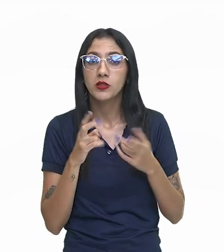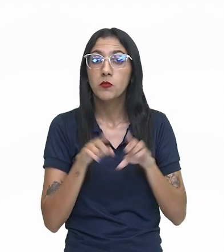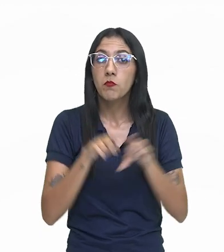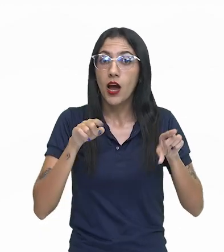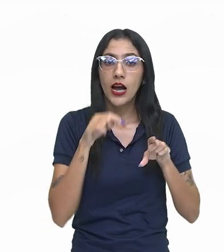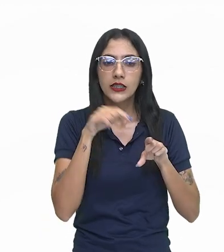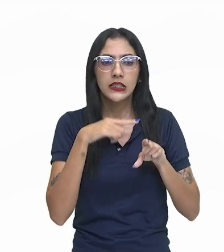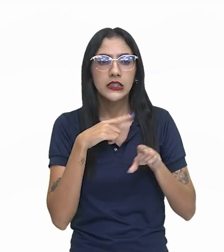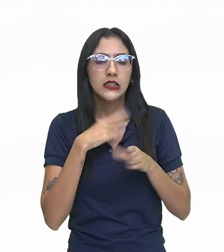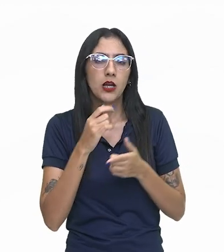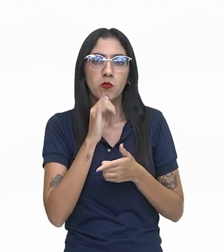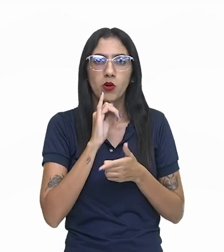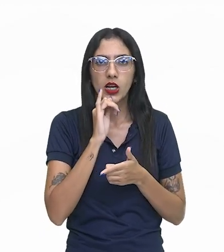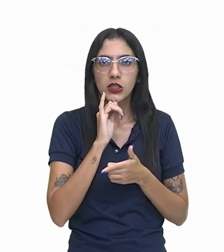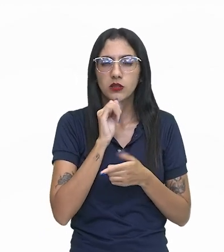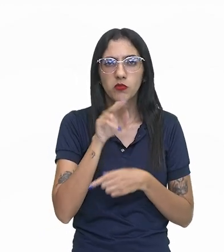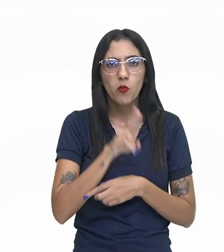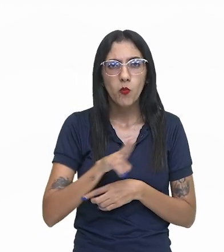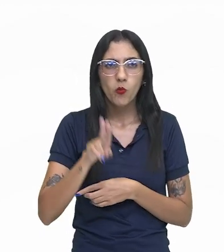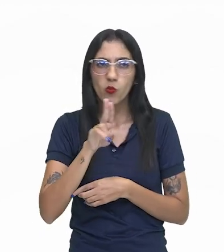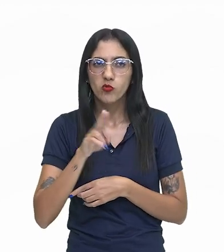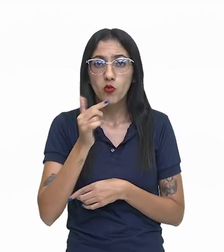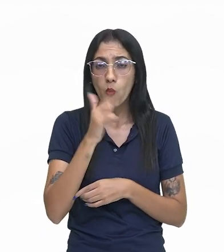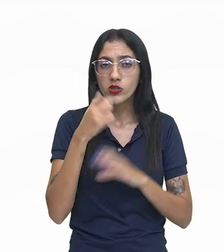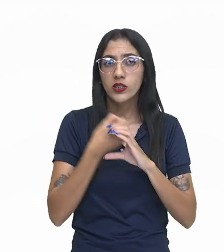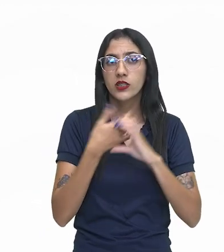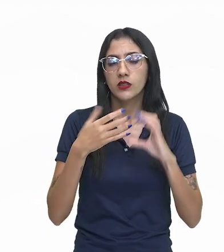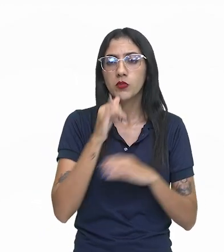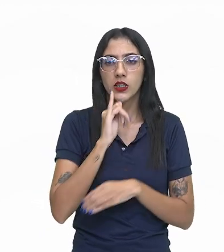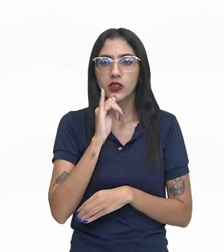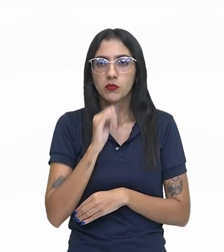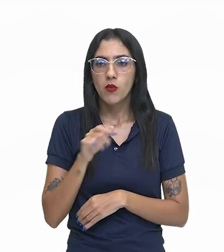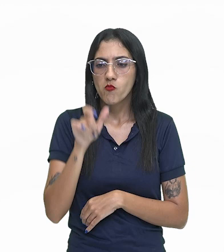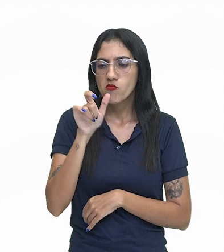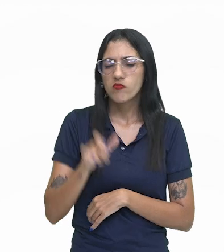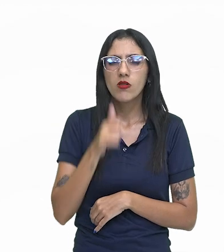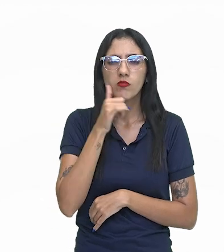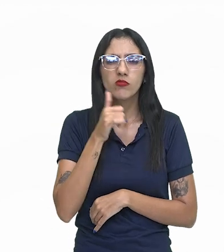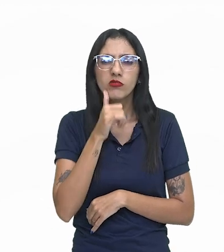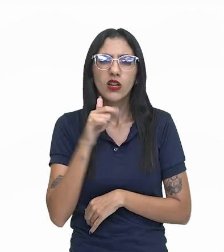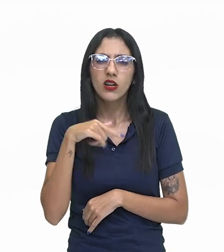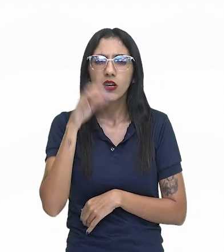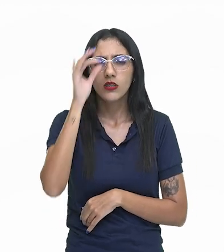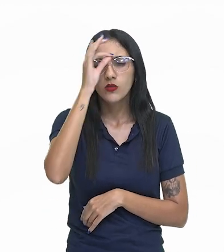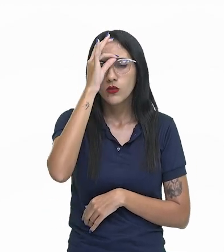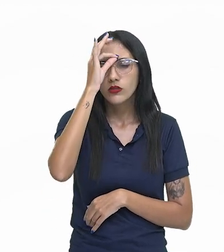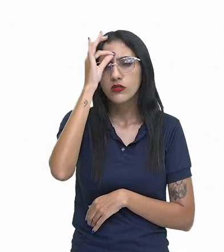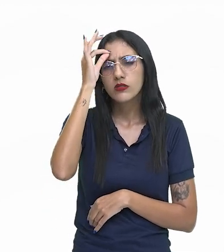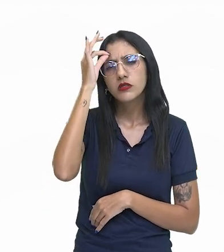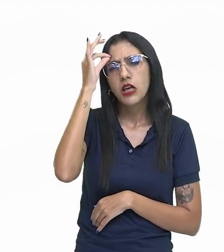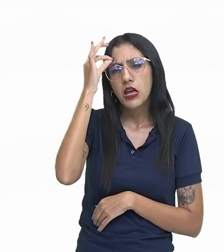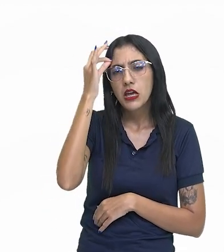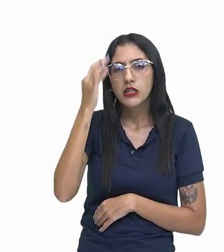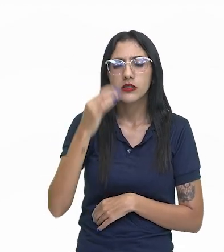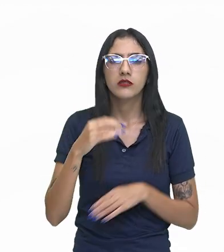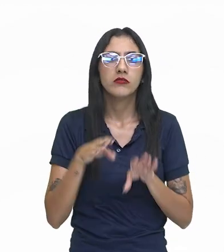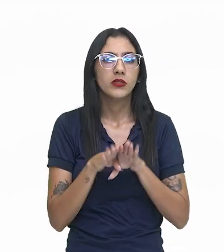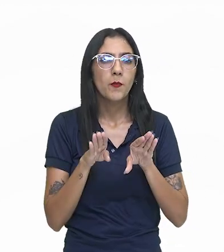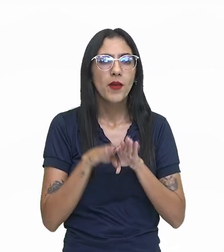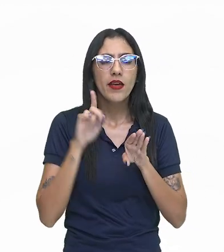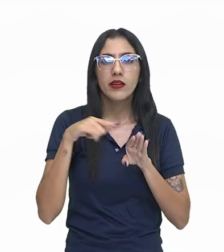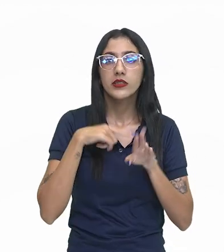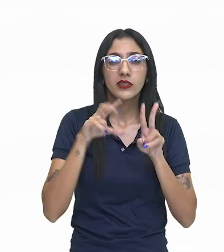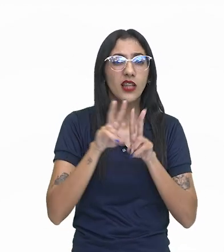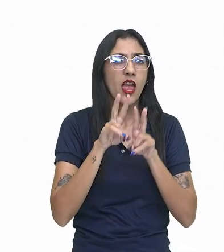suas características. Por exemplo, a mulher é vista como uma virgem frágil. A noção de pátria também